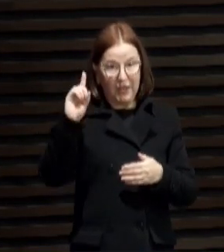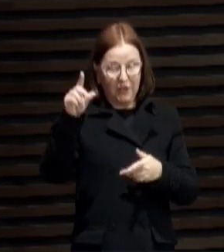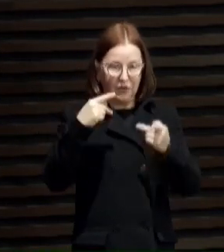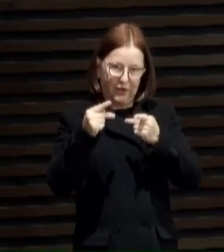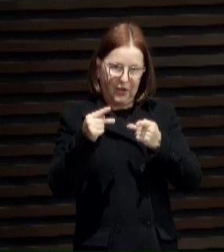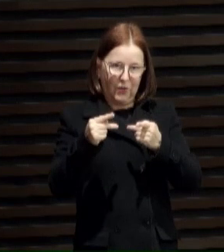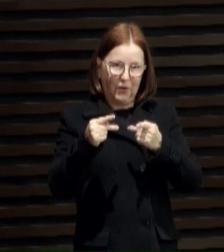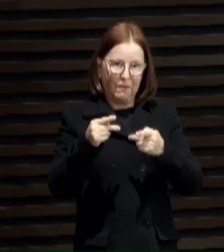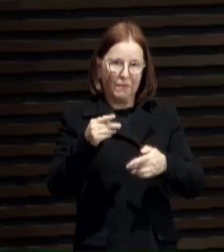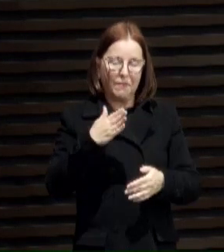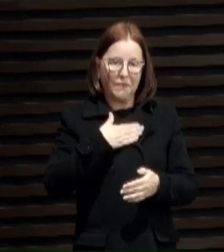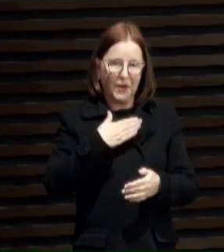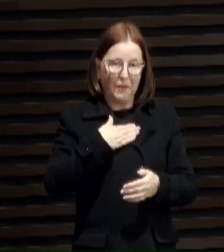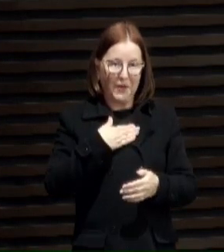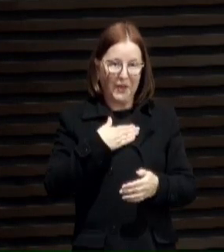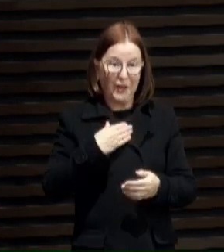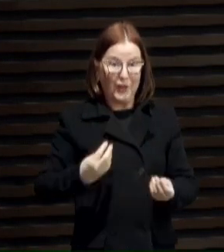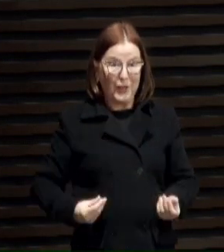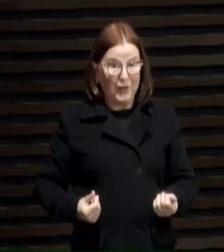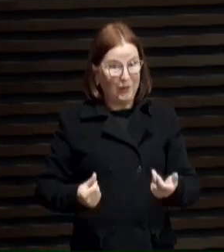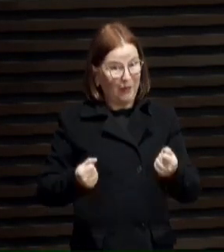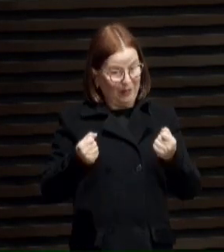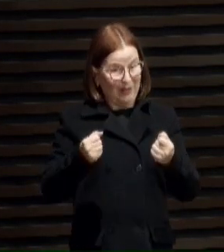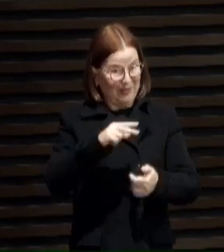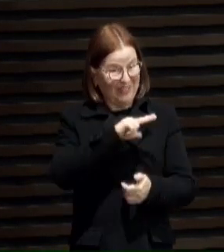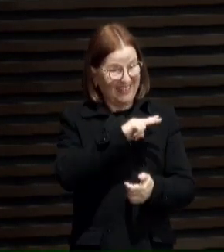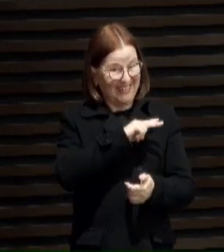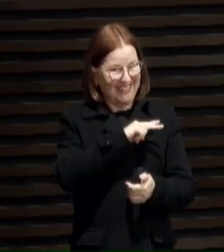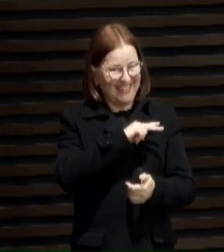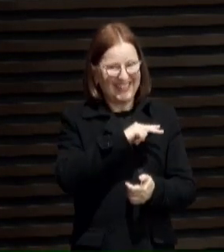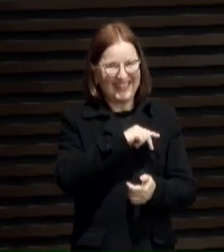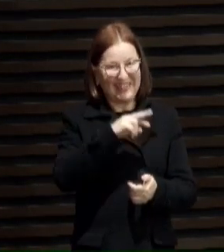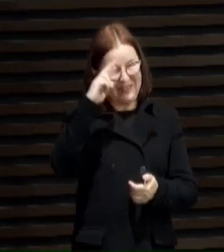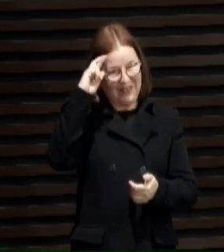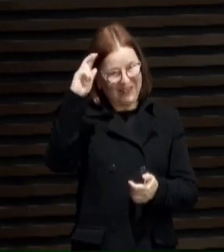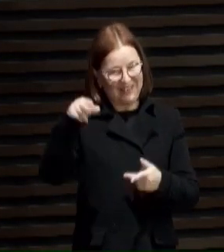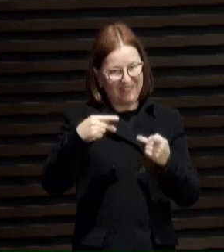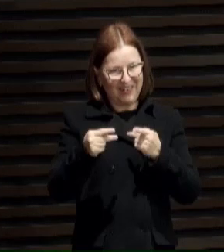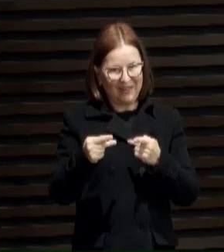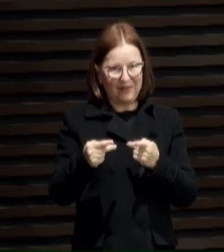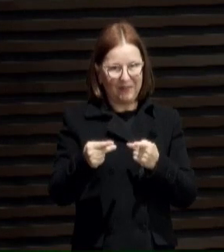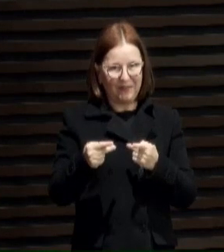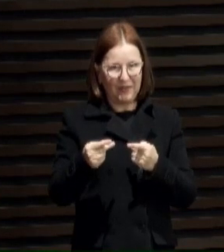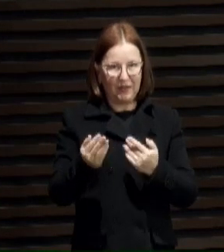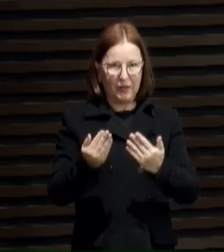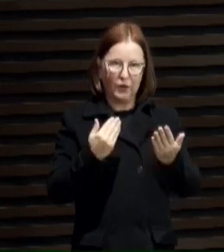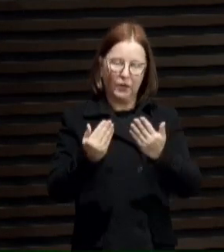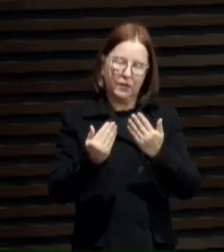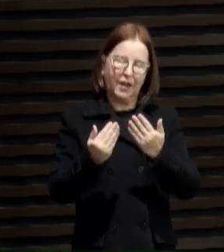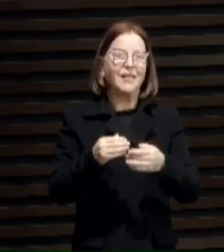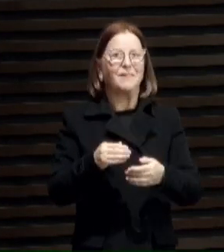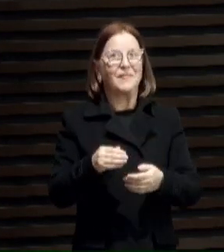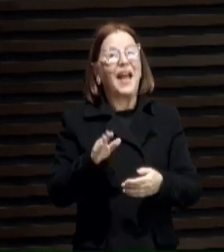tesouro naquele dia que prepararei, diz o Senhor dos exércitos. Poupá-los-ei como um homem poupa o